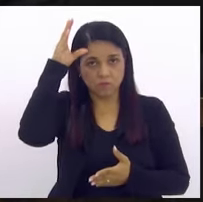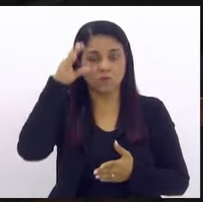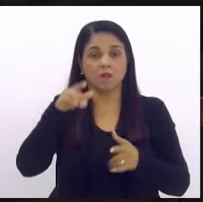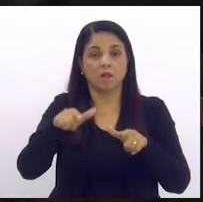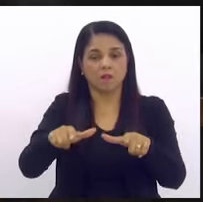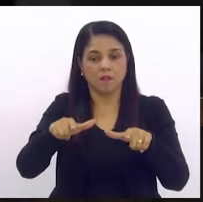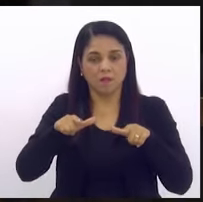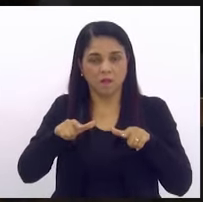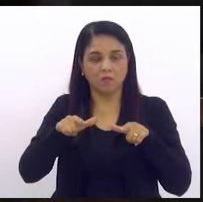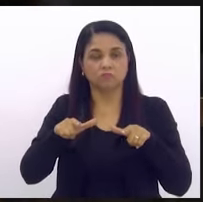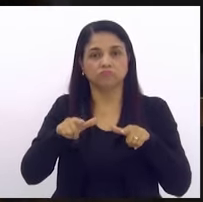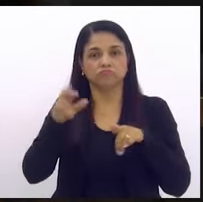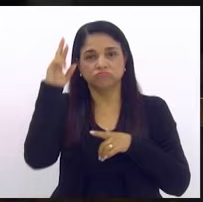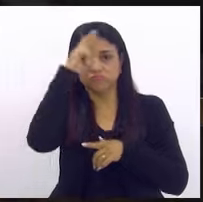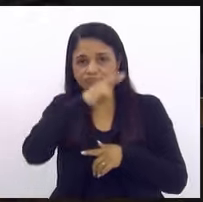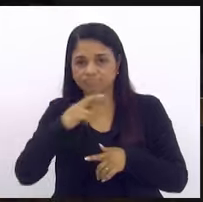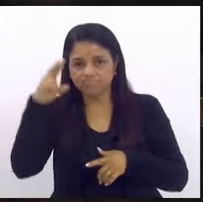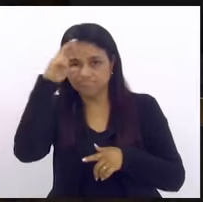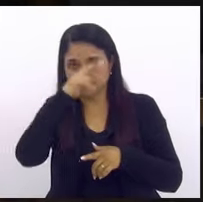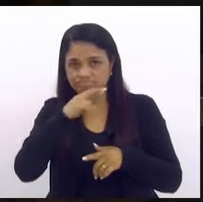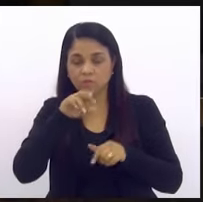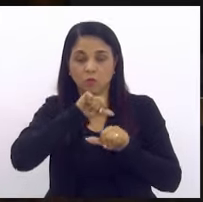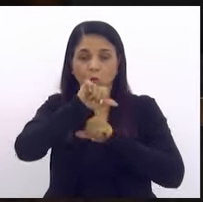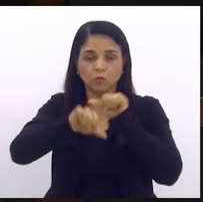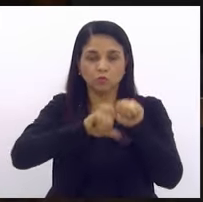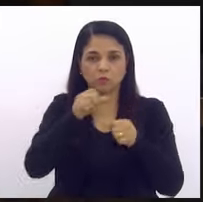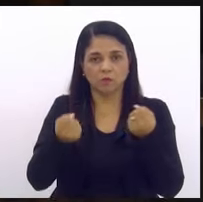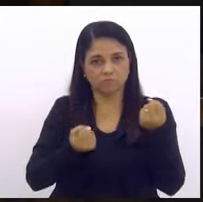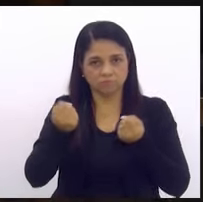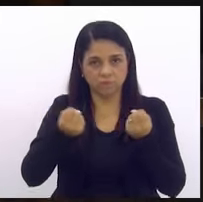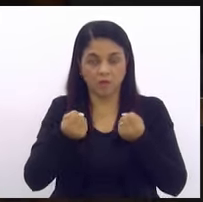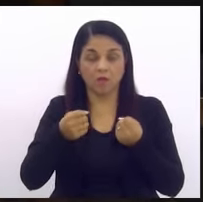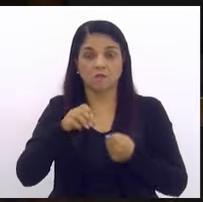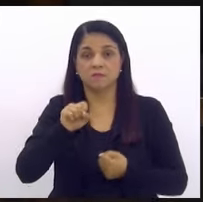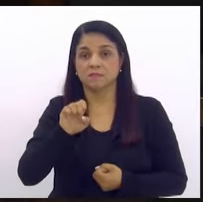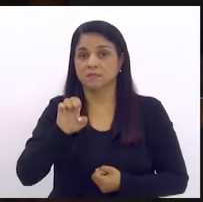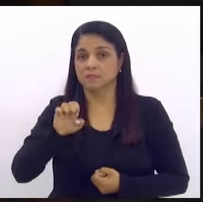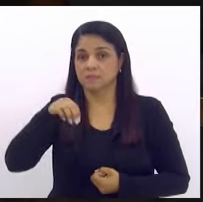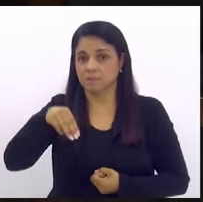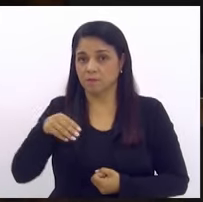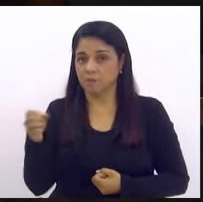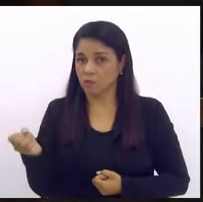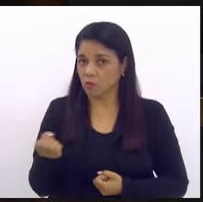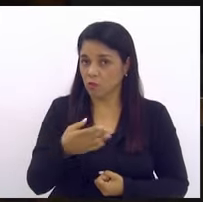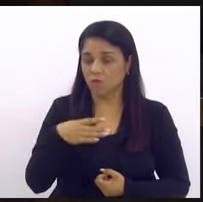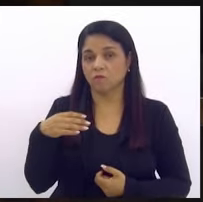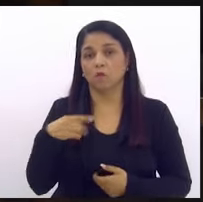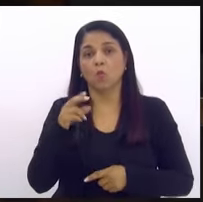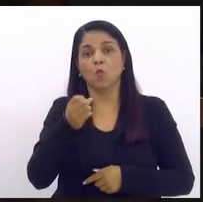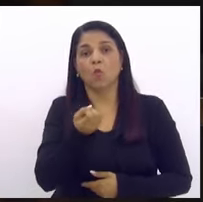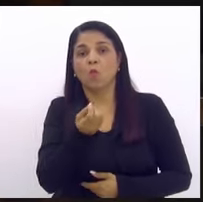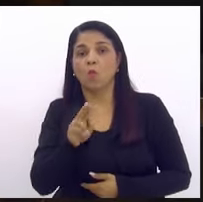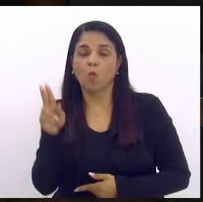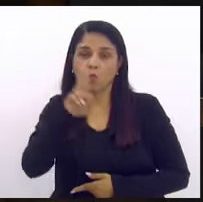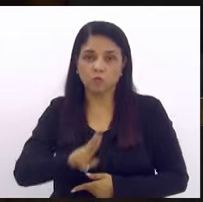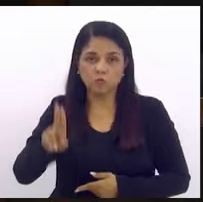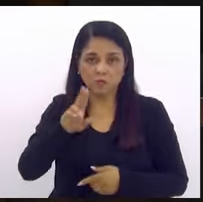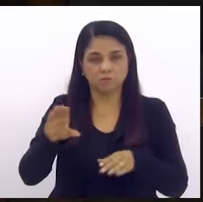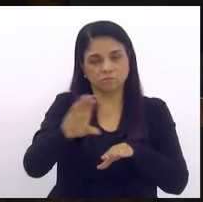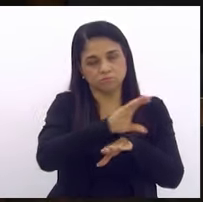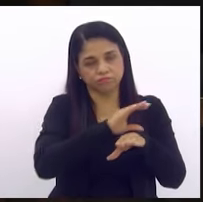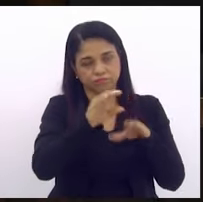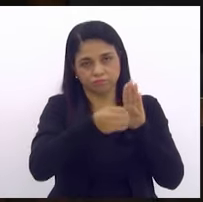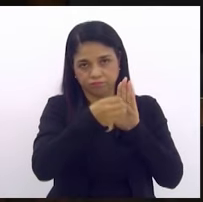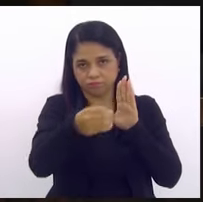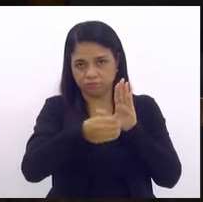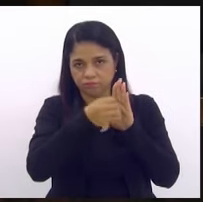laudo de vistoria completa na aquisição ou troca do veículo seminovo ou usado. Pendendo de parecer da Comissão de Emendas